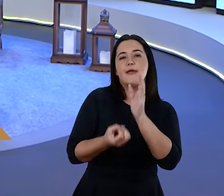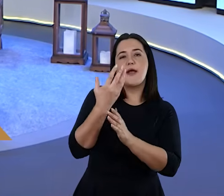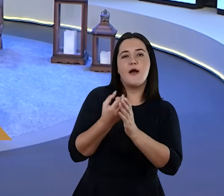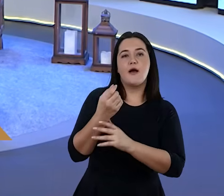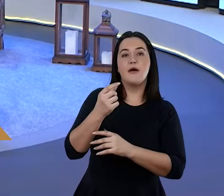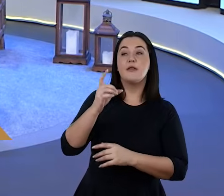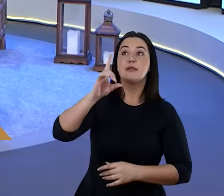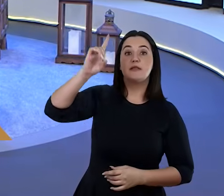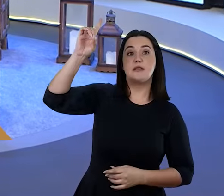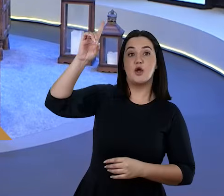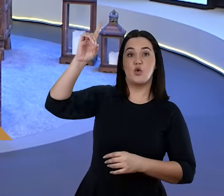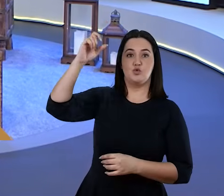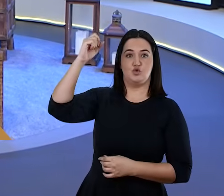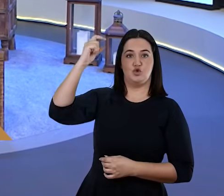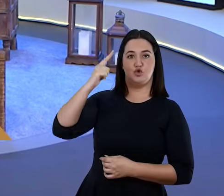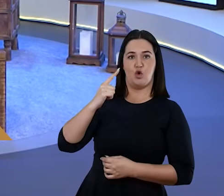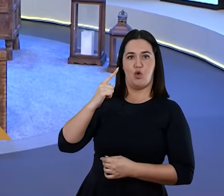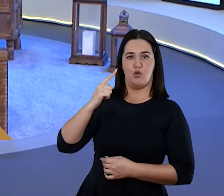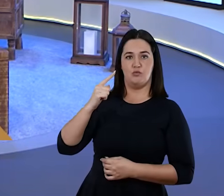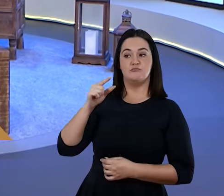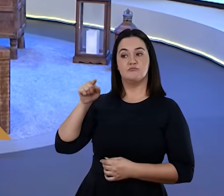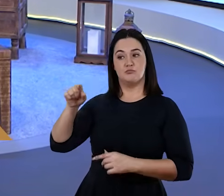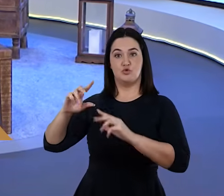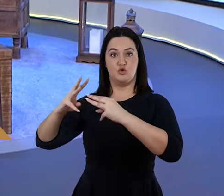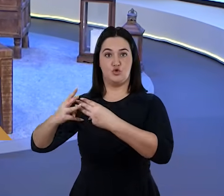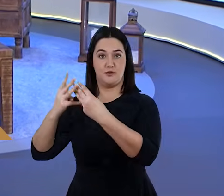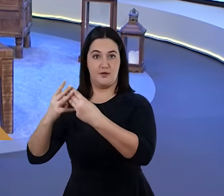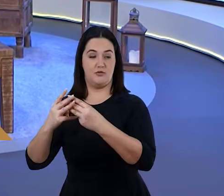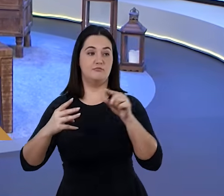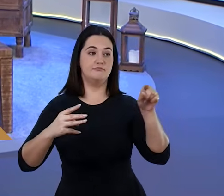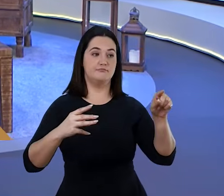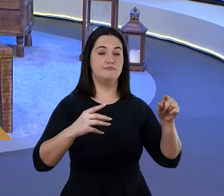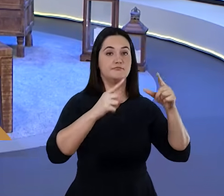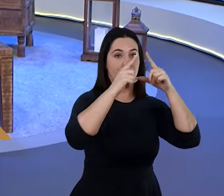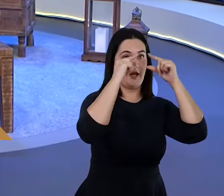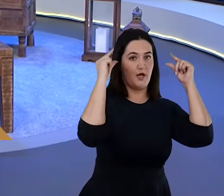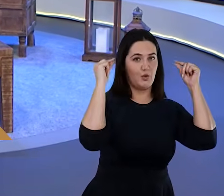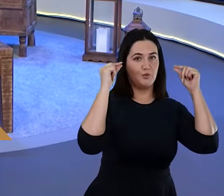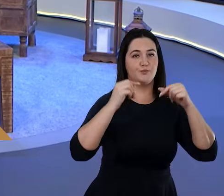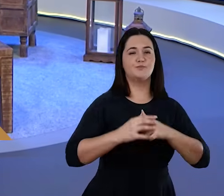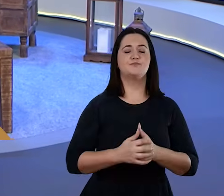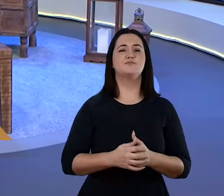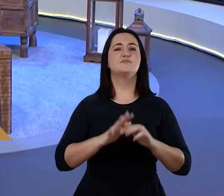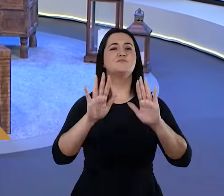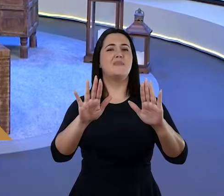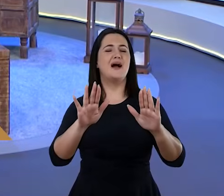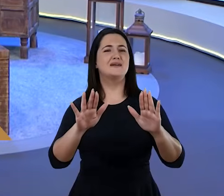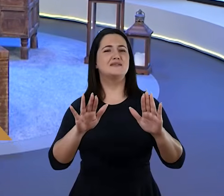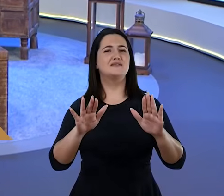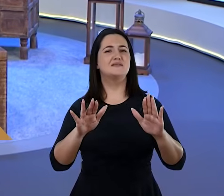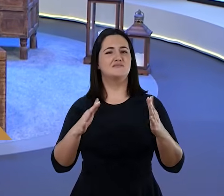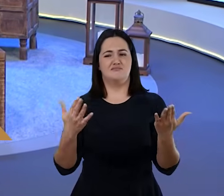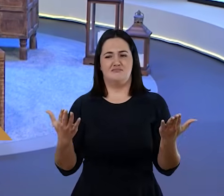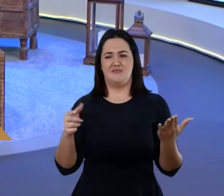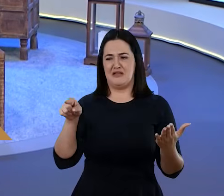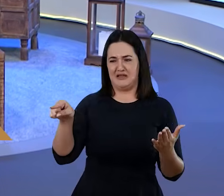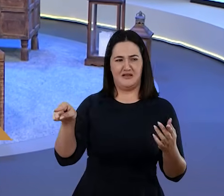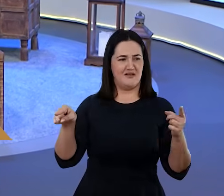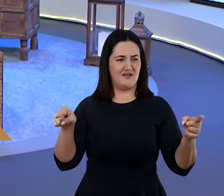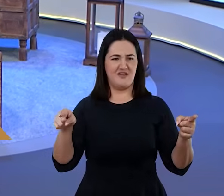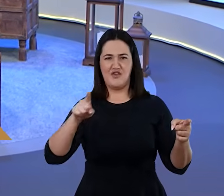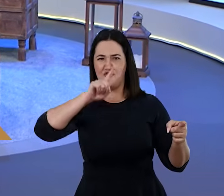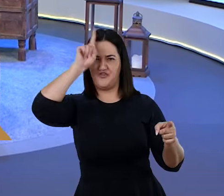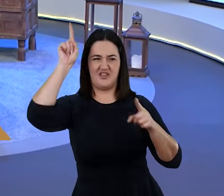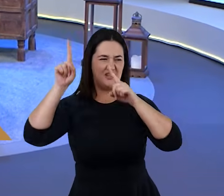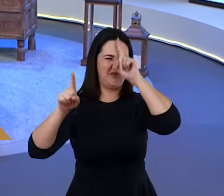para os gregos e para os judeus. Eu comentei isso no início desse programa. Agora, qual a argumentação que o autor